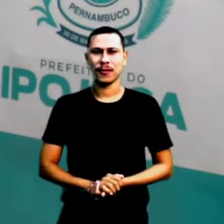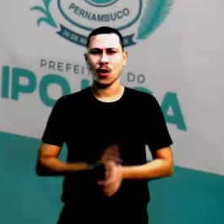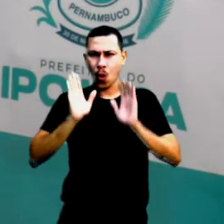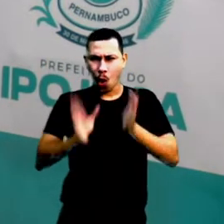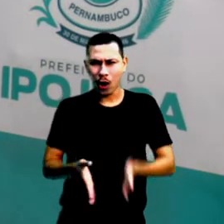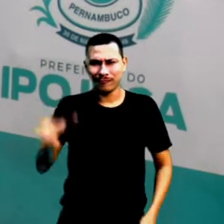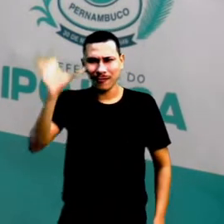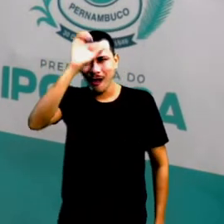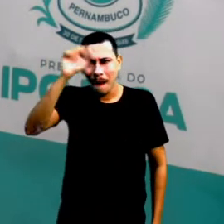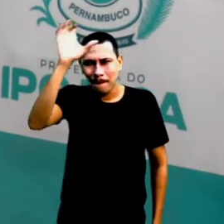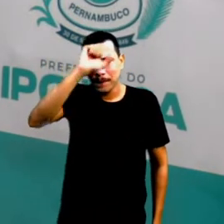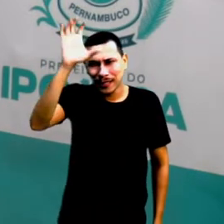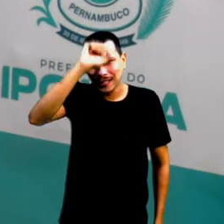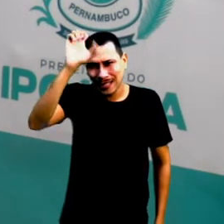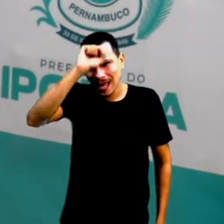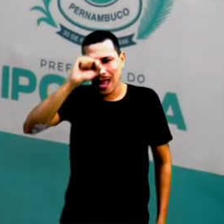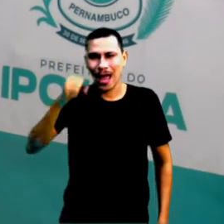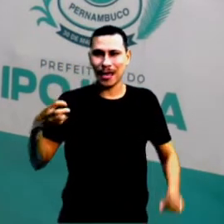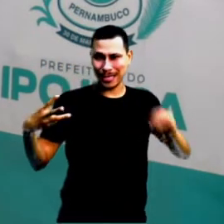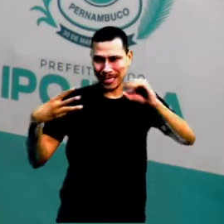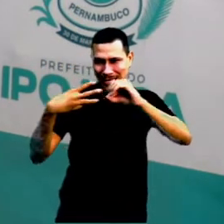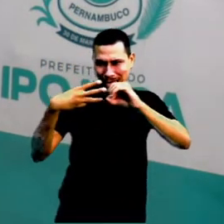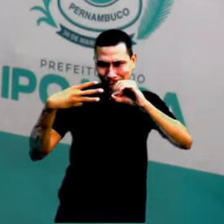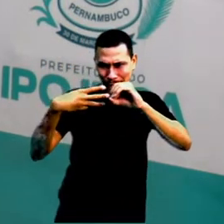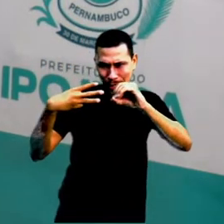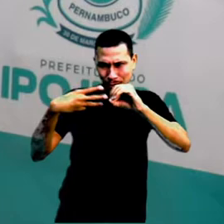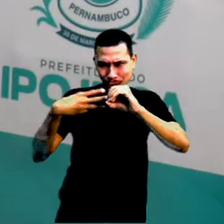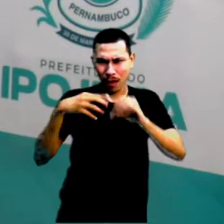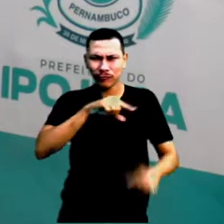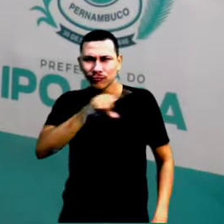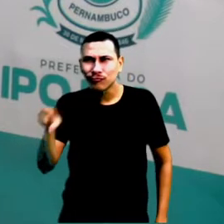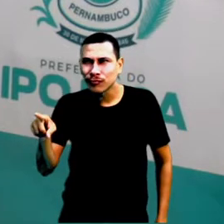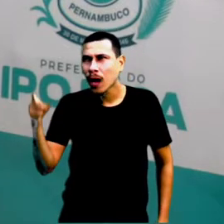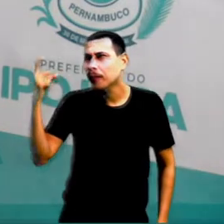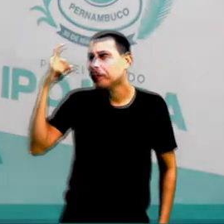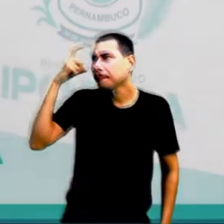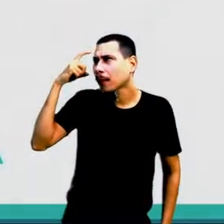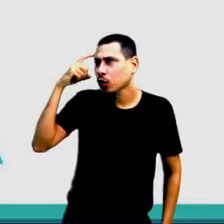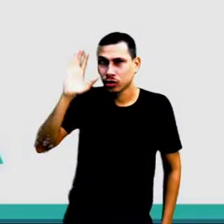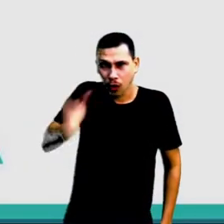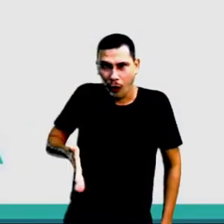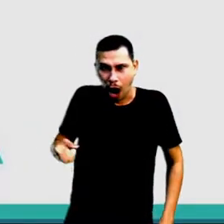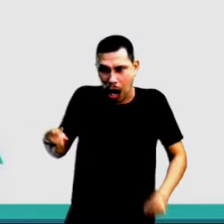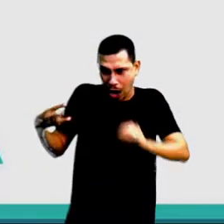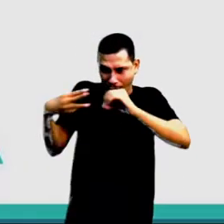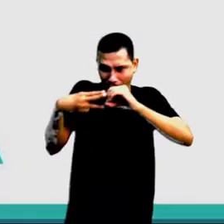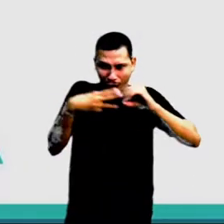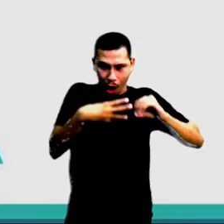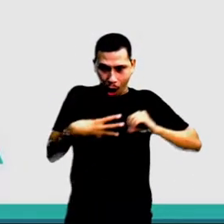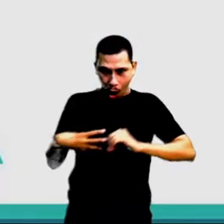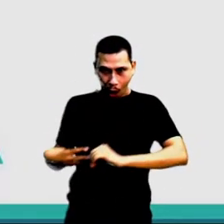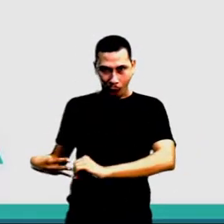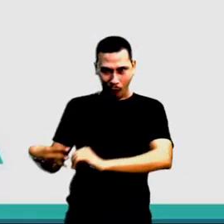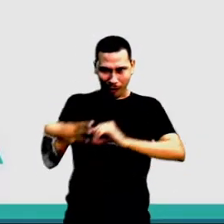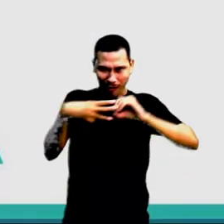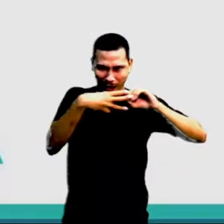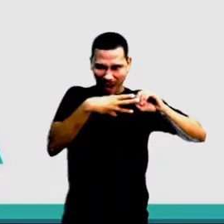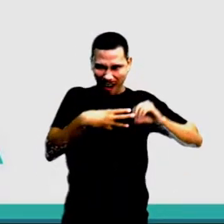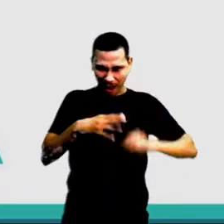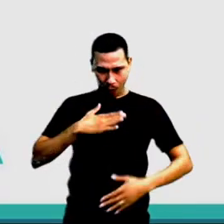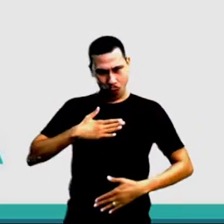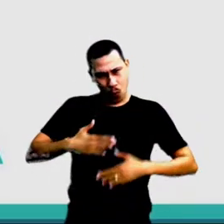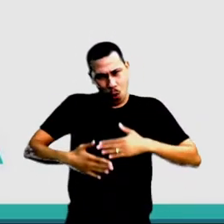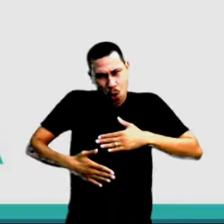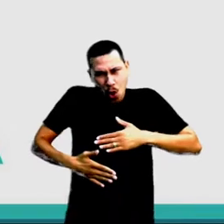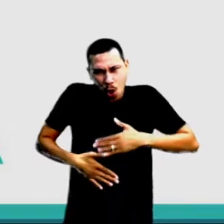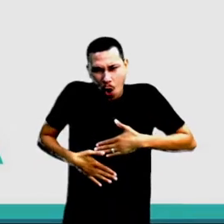aprender noções de células. Já pensou quantas células tem aí no seu corpo? Quantos